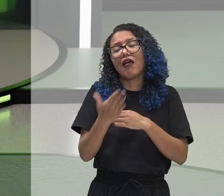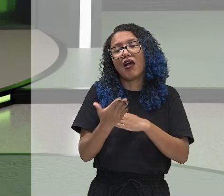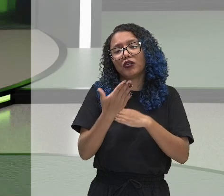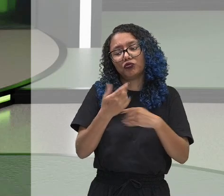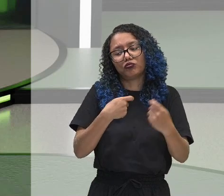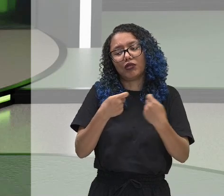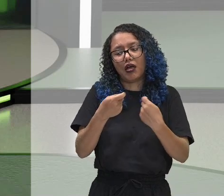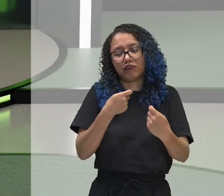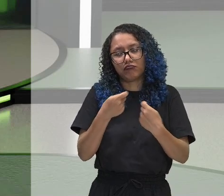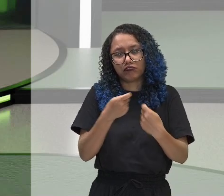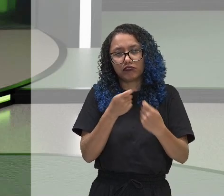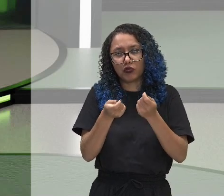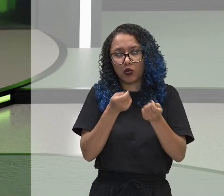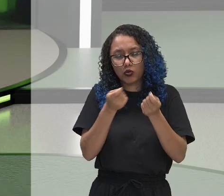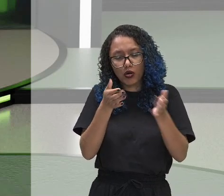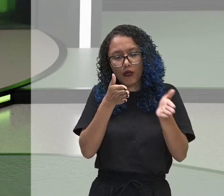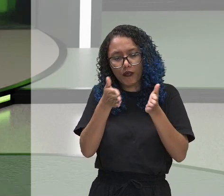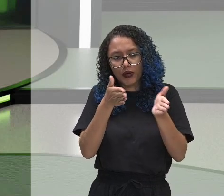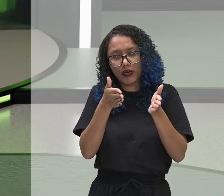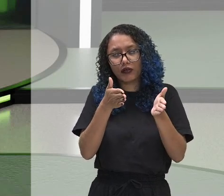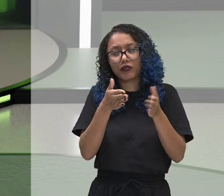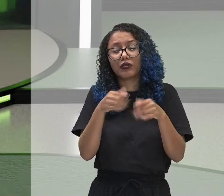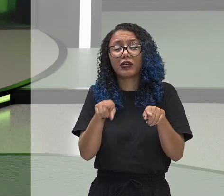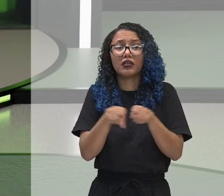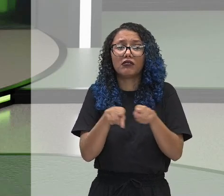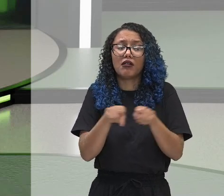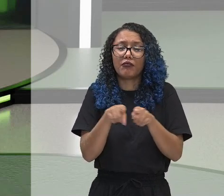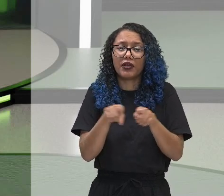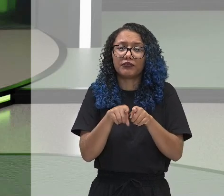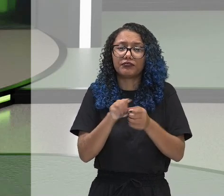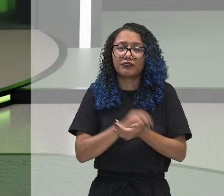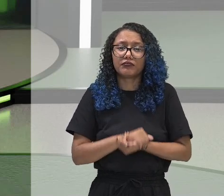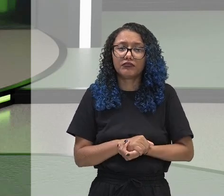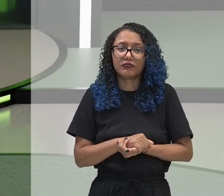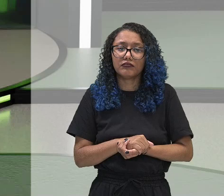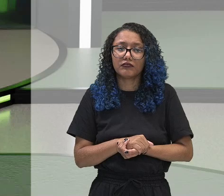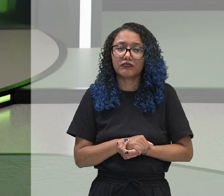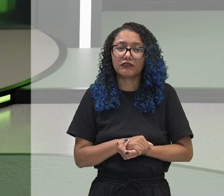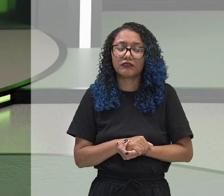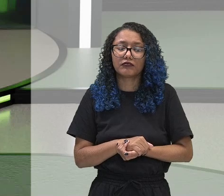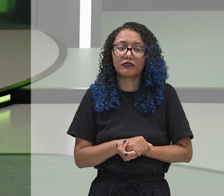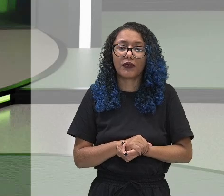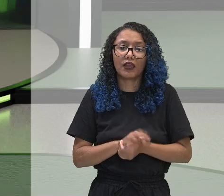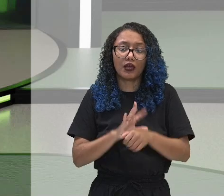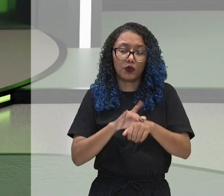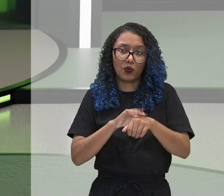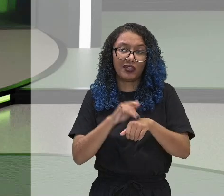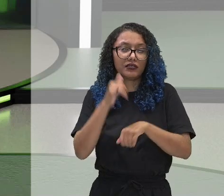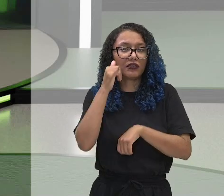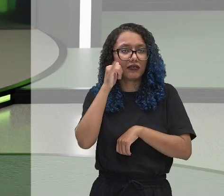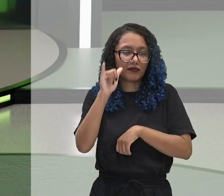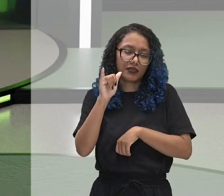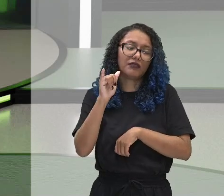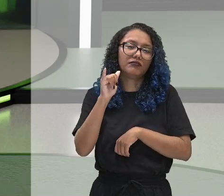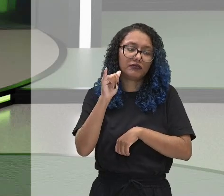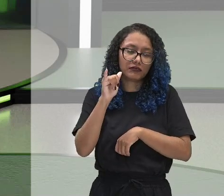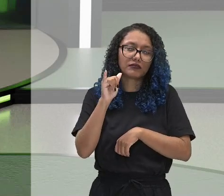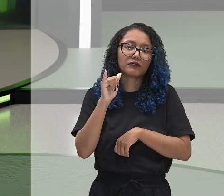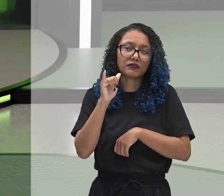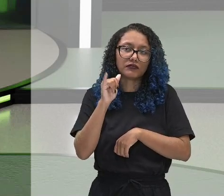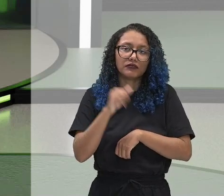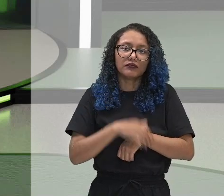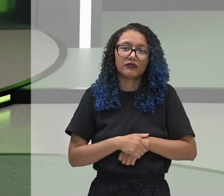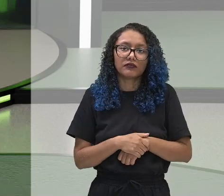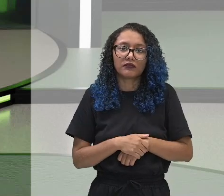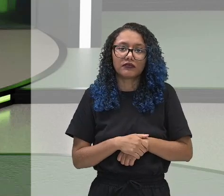também evitar a contração, contrair, na verdade, uma infecção que a gente não